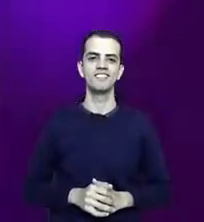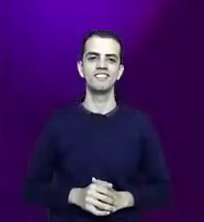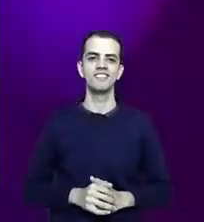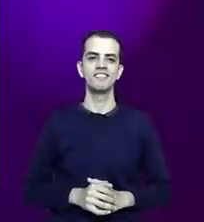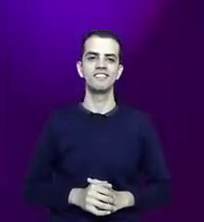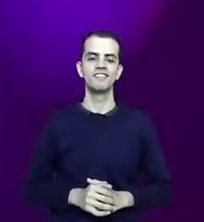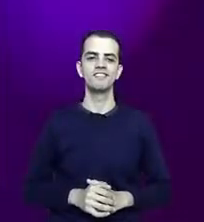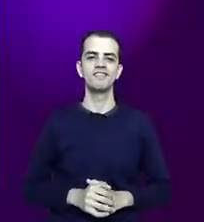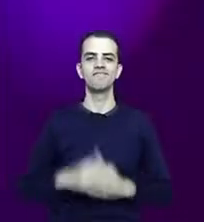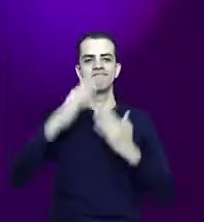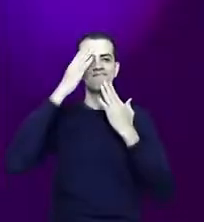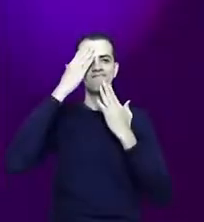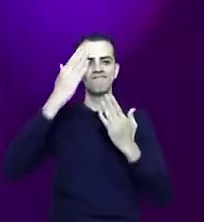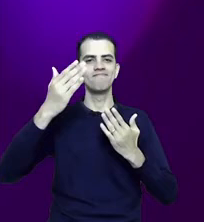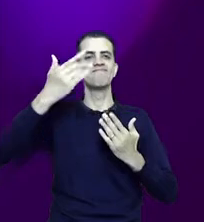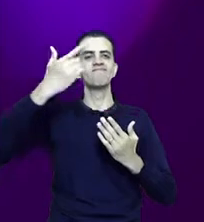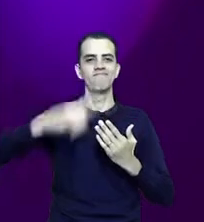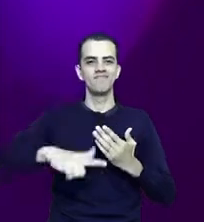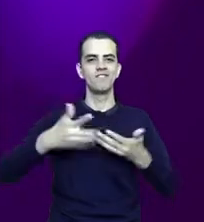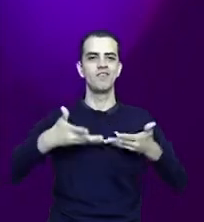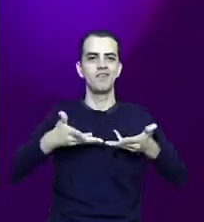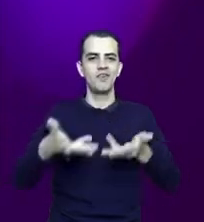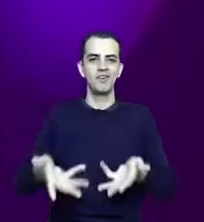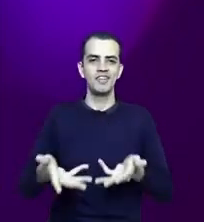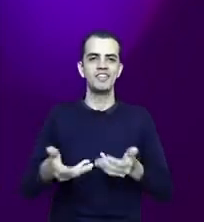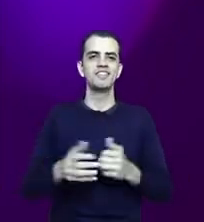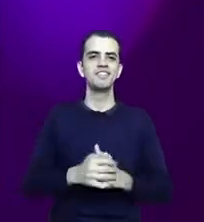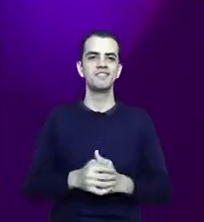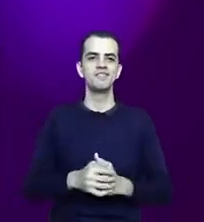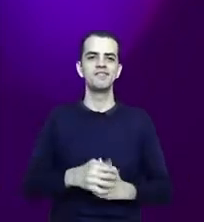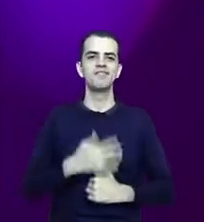Bom, obrigado novamente pelo convite.